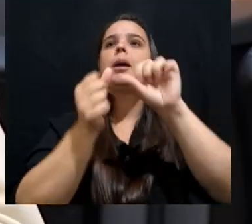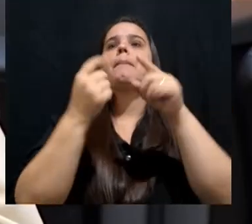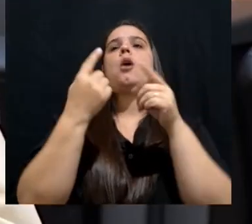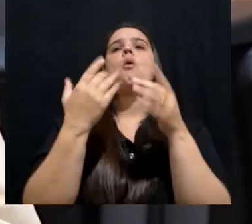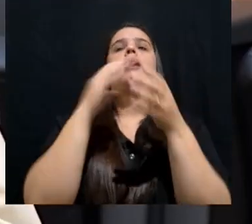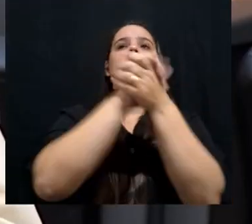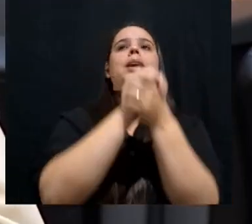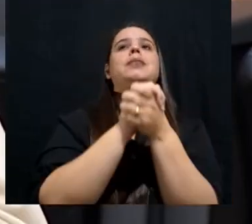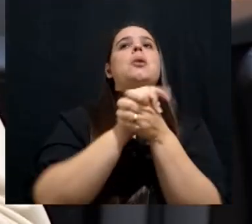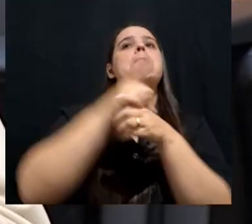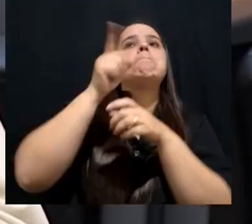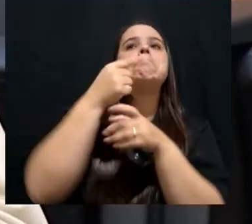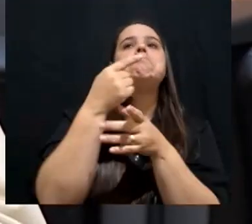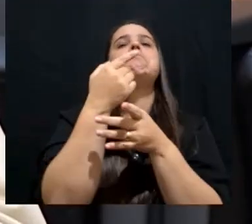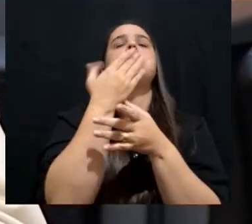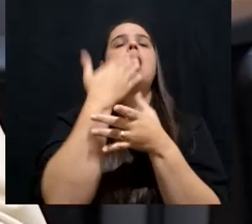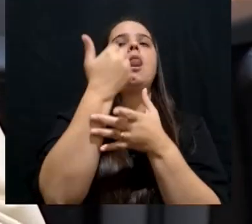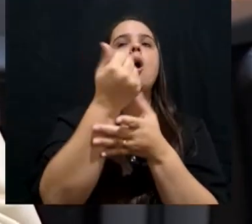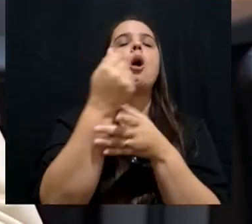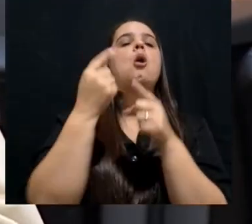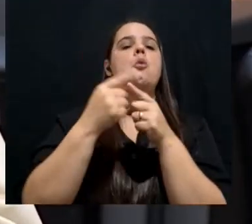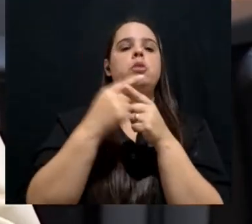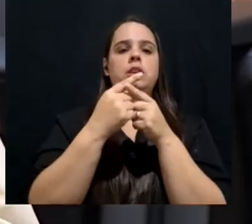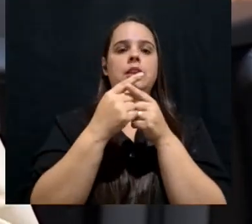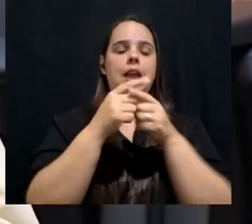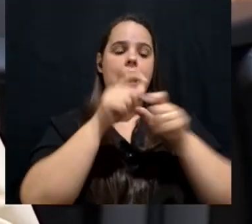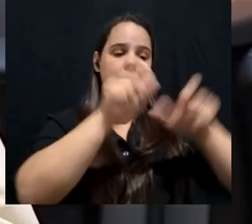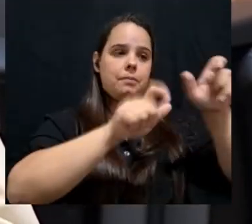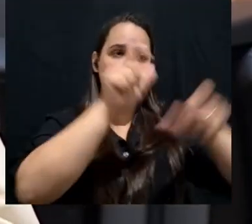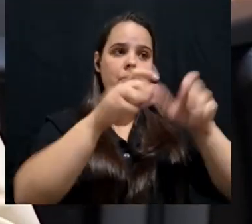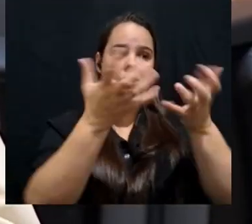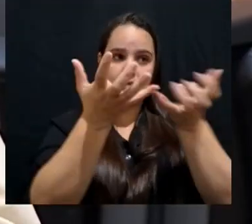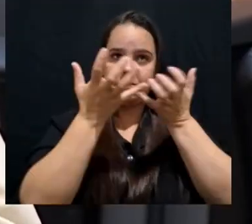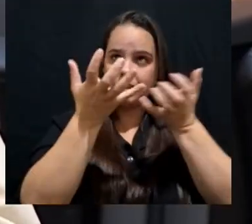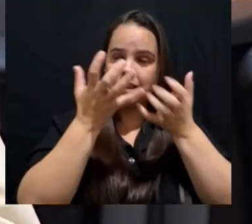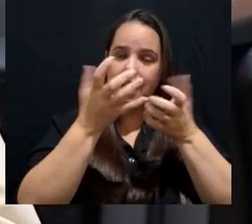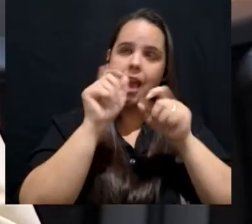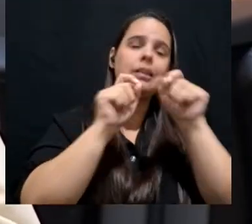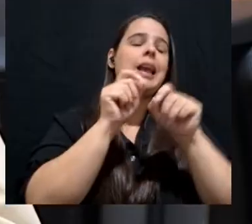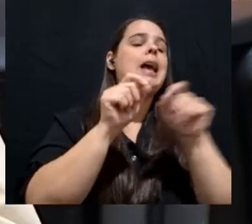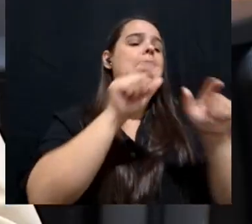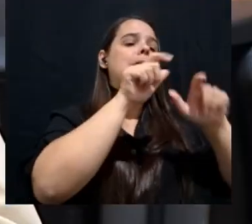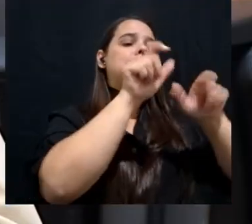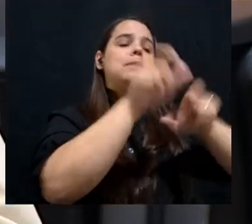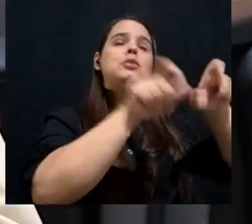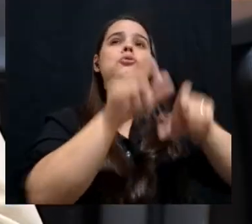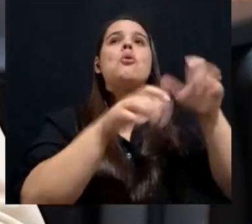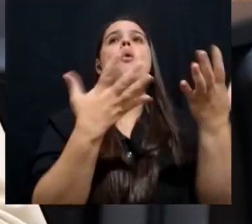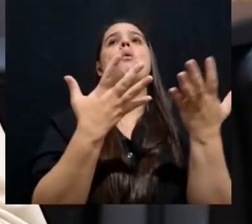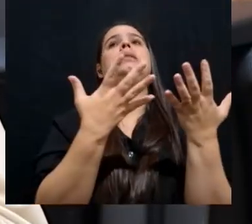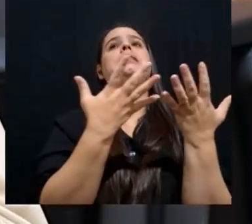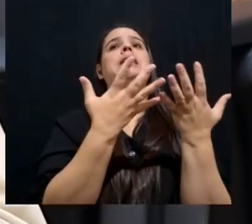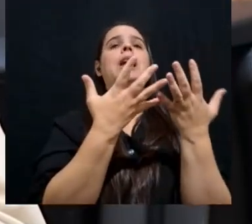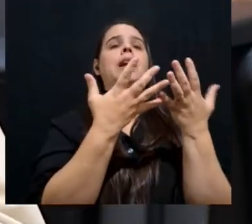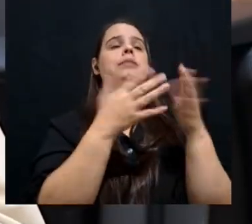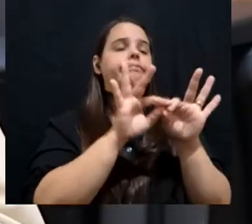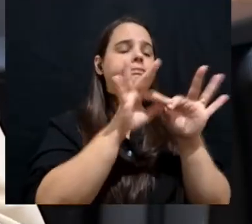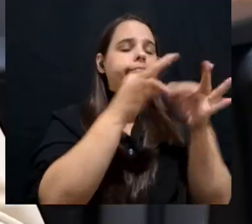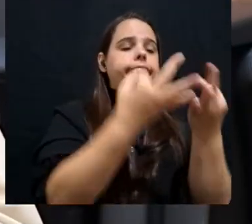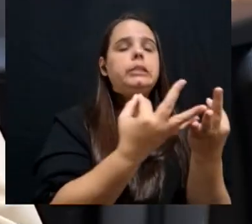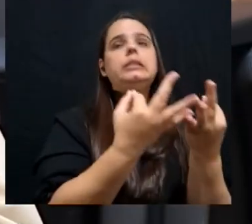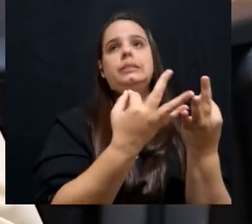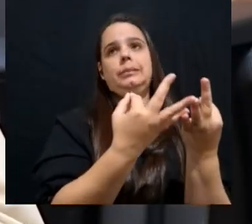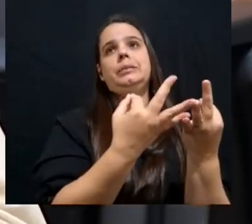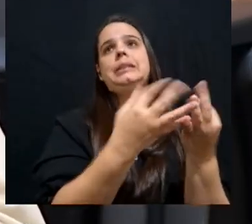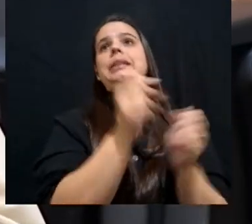O público-alvo que nós pretendemos alcançar são pessoas de vulnerabilidades sociais, que muitas vezes ainda não pôde casar